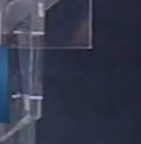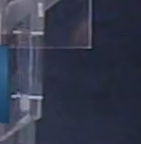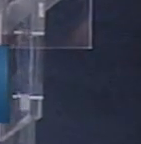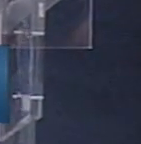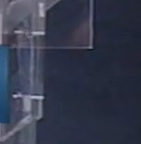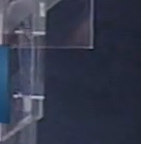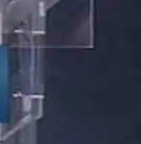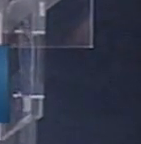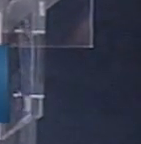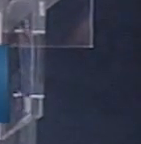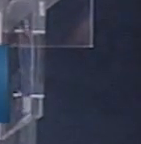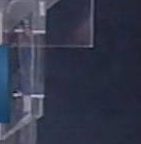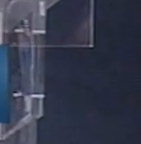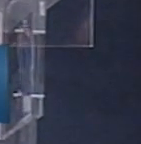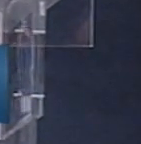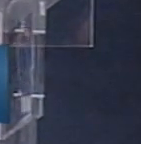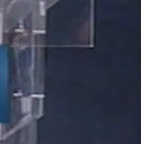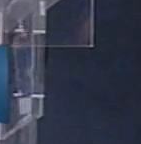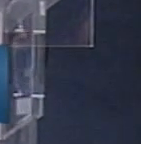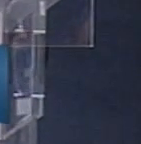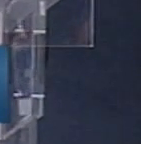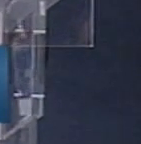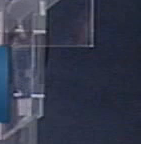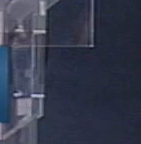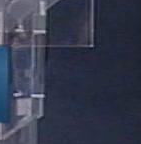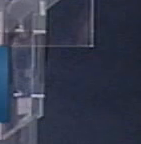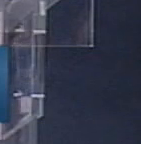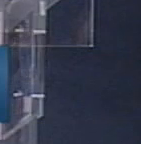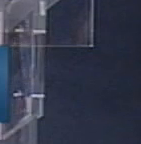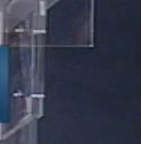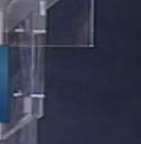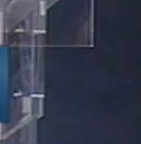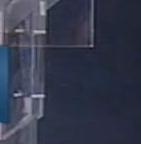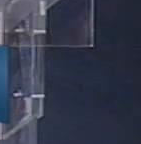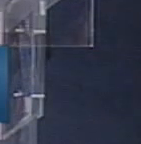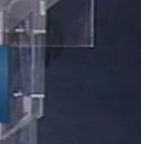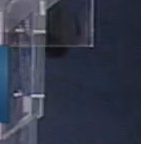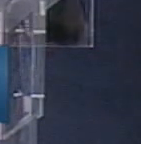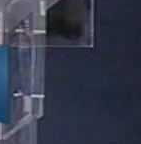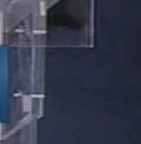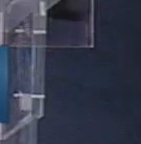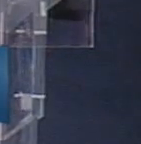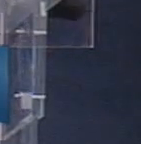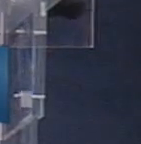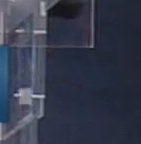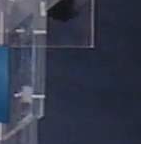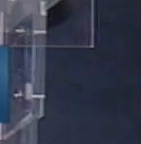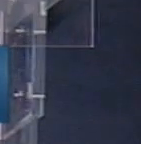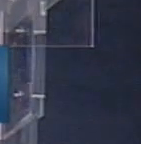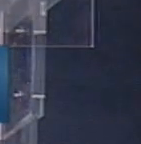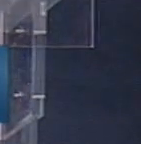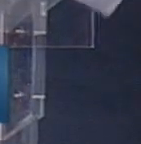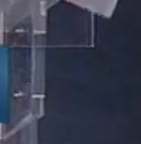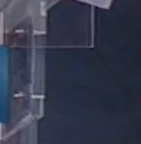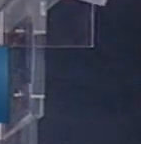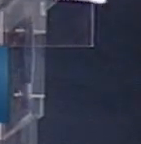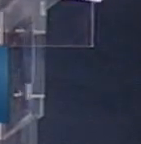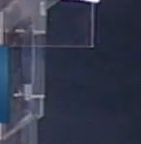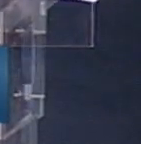é extremamente relevante não só para a indústria de TV por assinatura, mas também para o próprio consumidor.